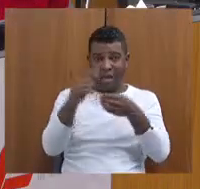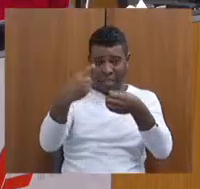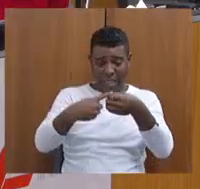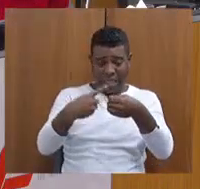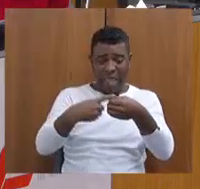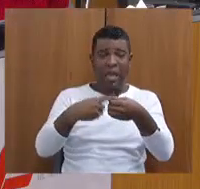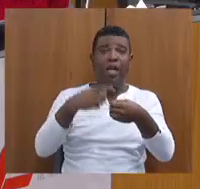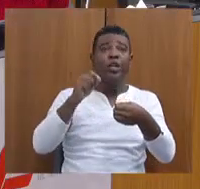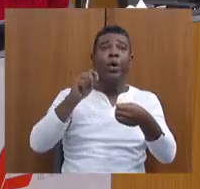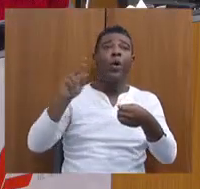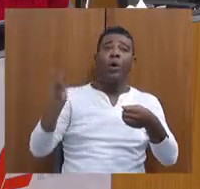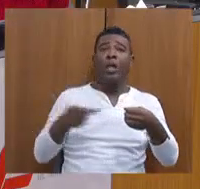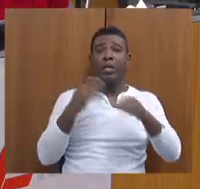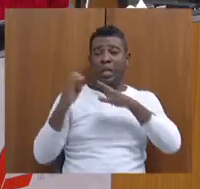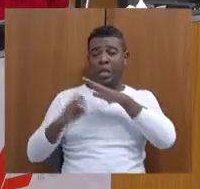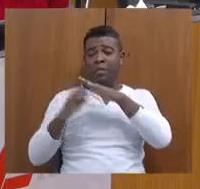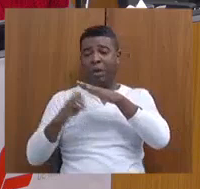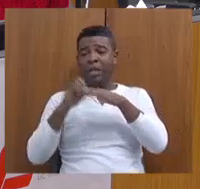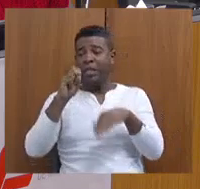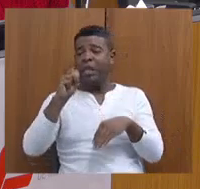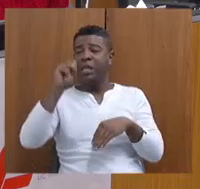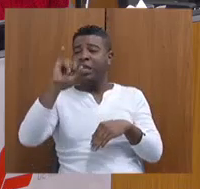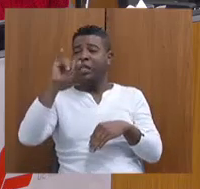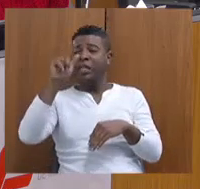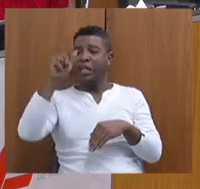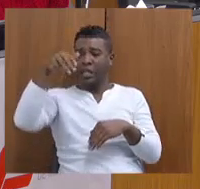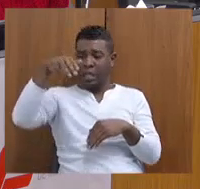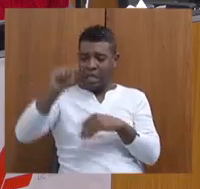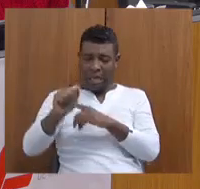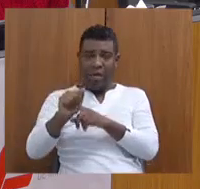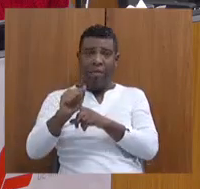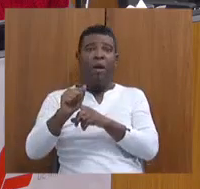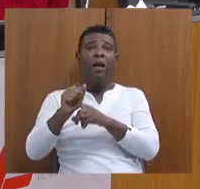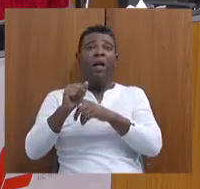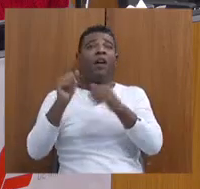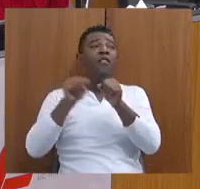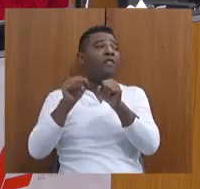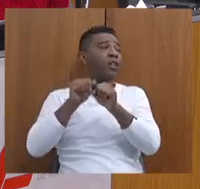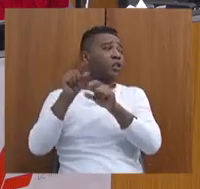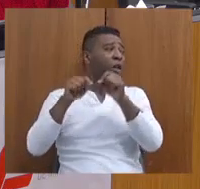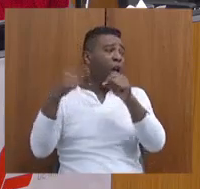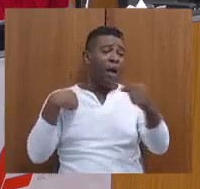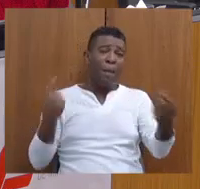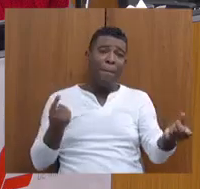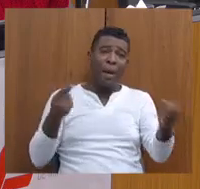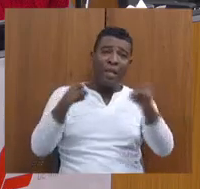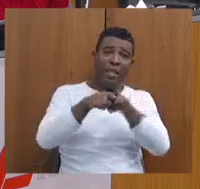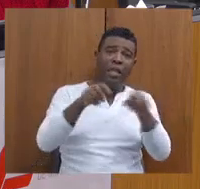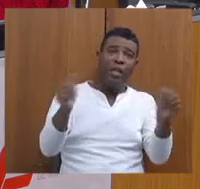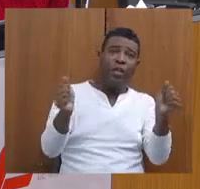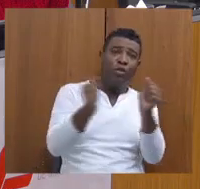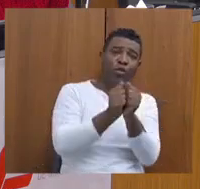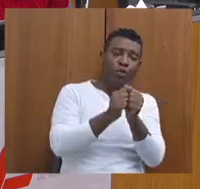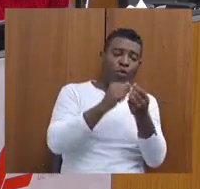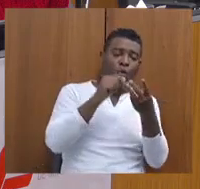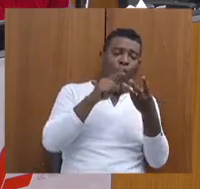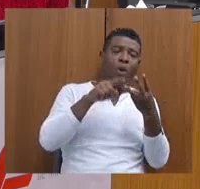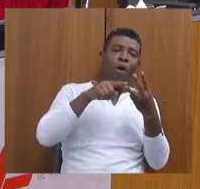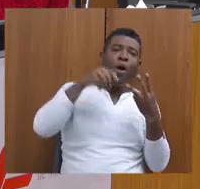ela colocou 2 milhões de reais em parceria né com a magalu né